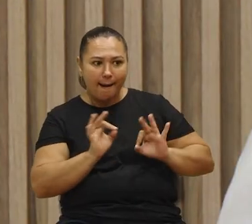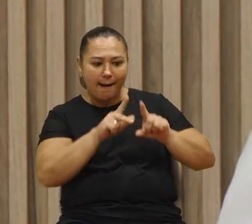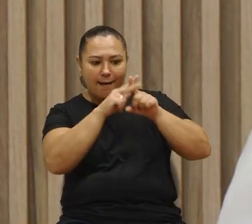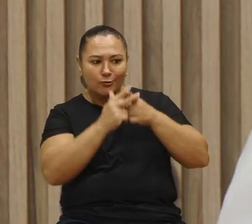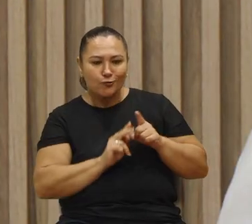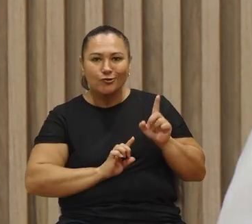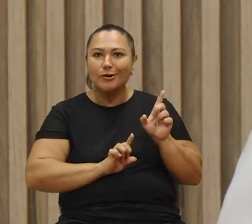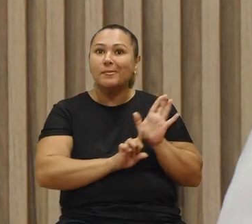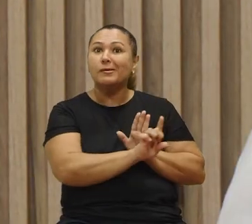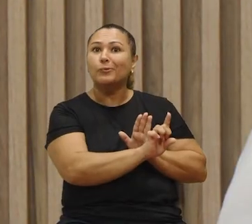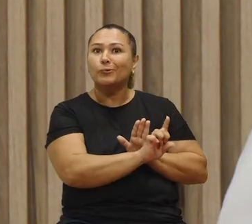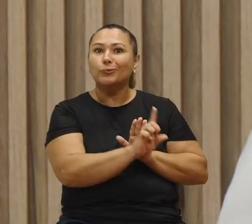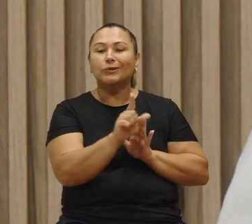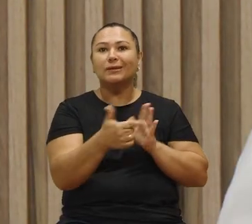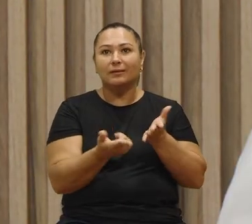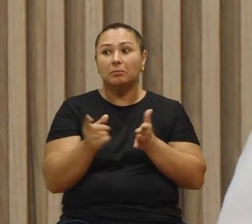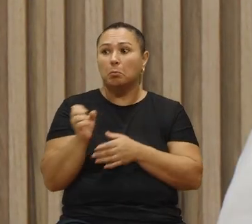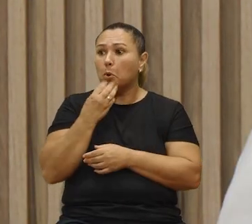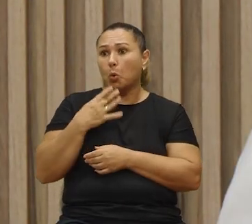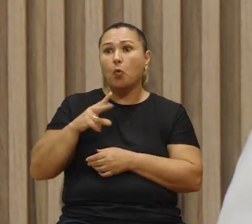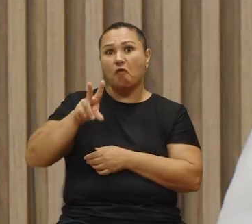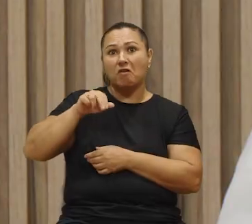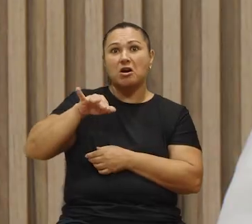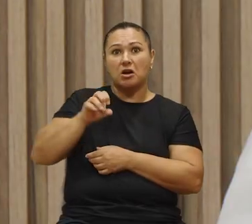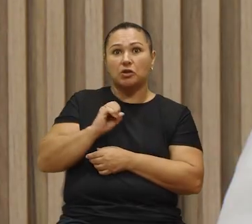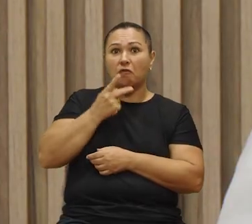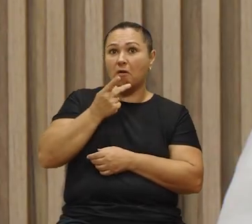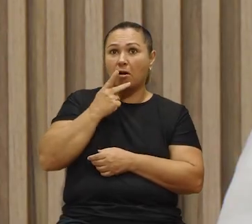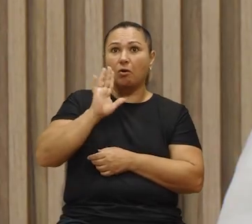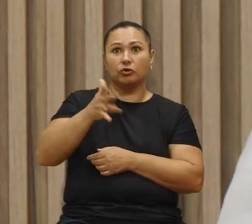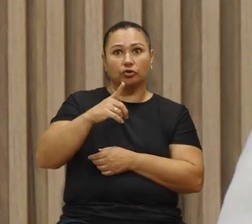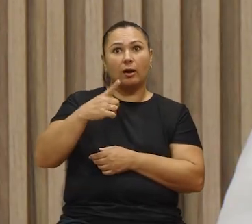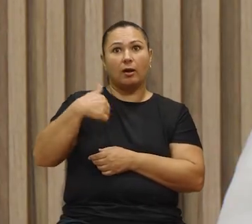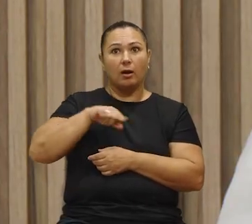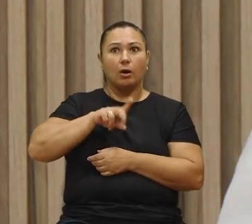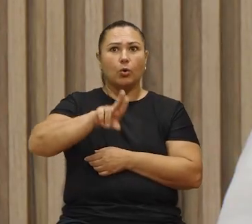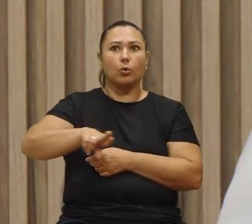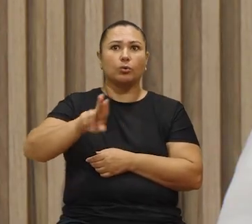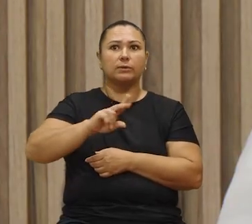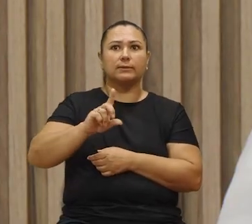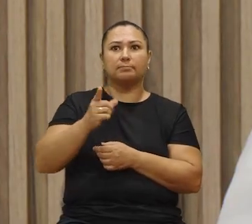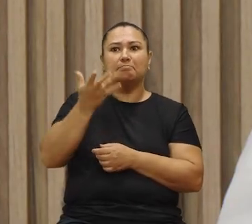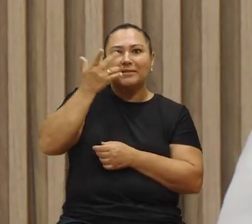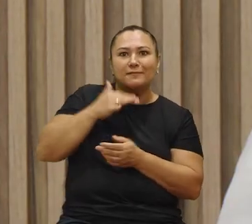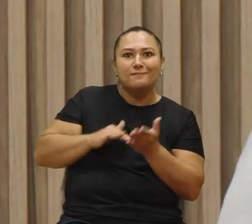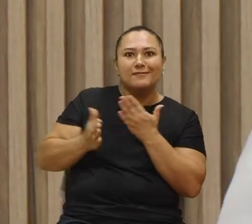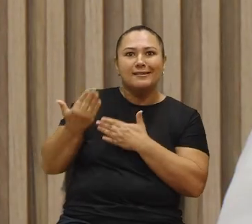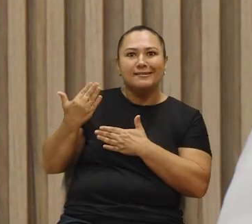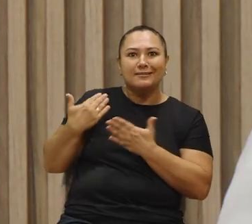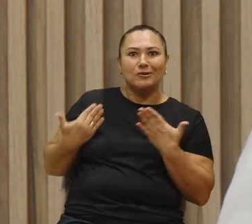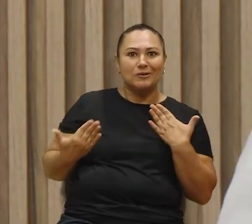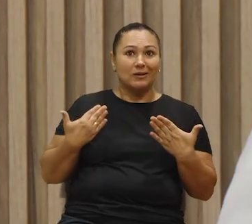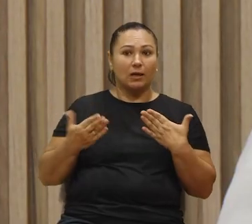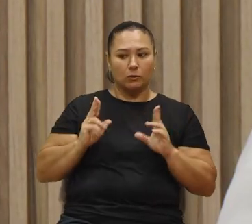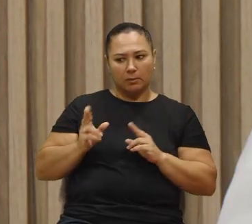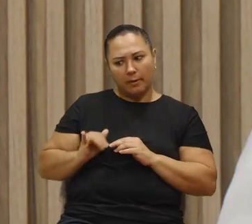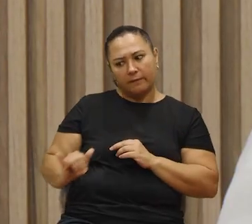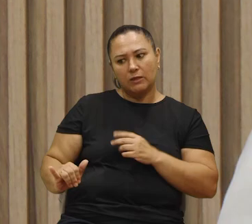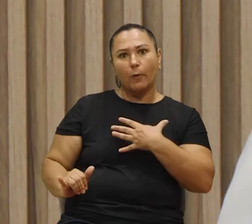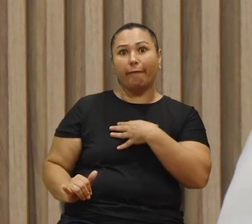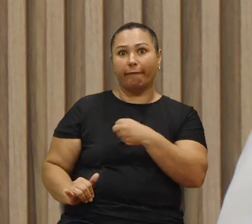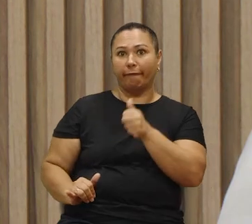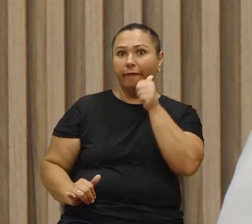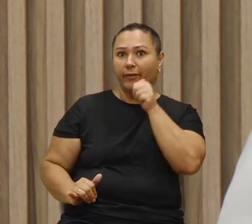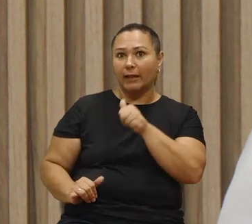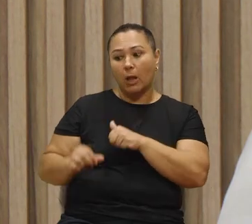esses ajustes? E também te pergunto, bom exemplo que o Vânia falou, né? A gente usa as alegorias da infância. Eu